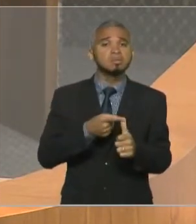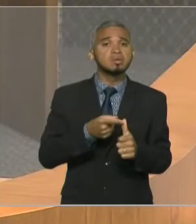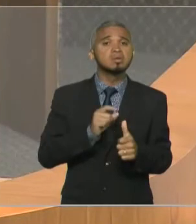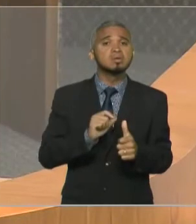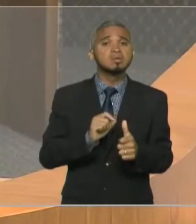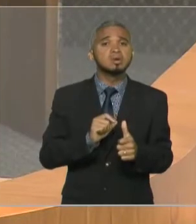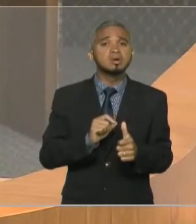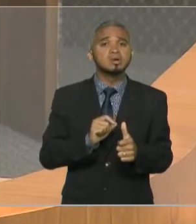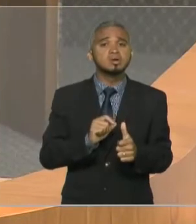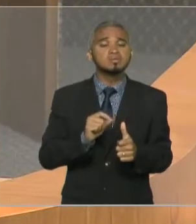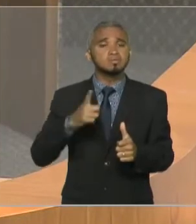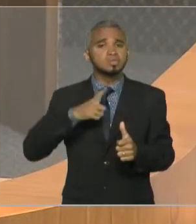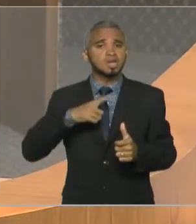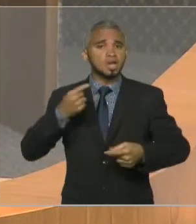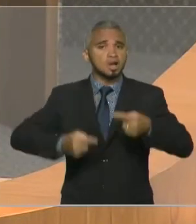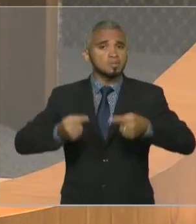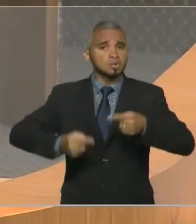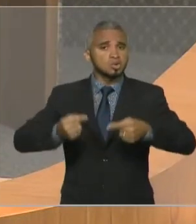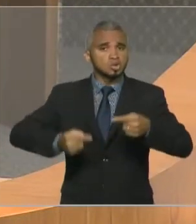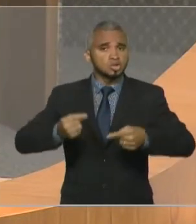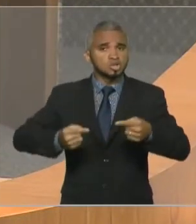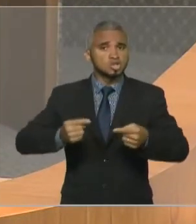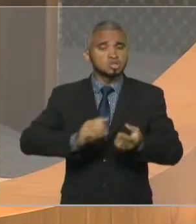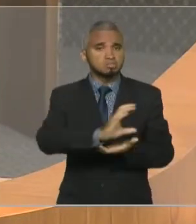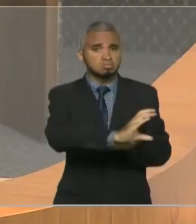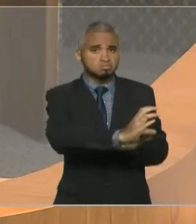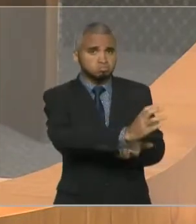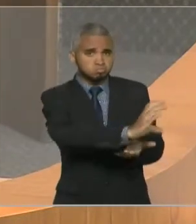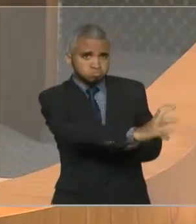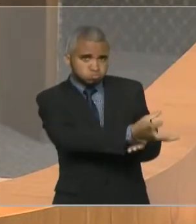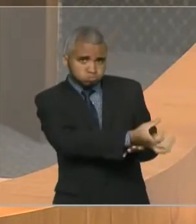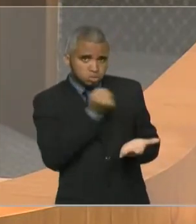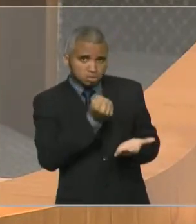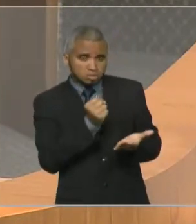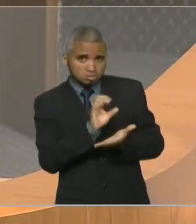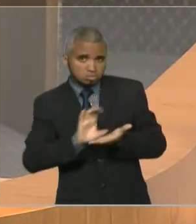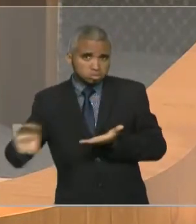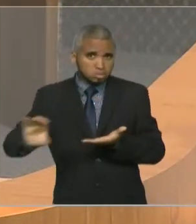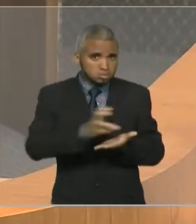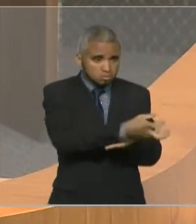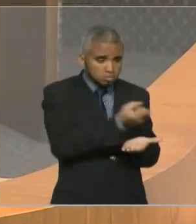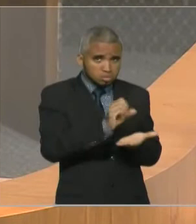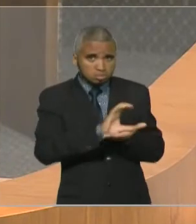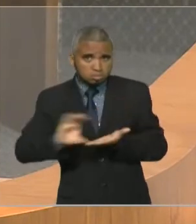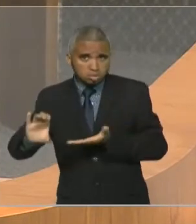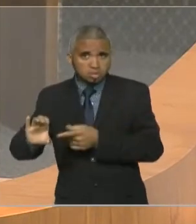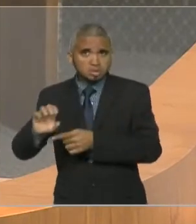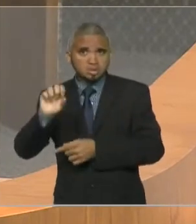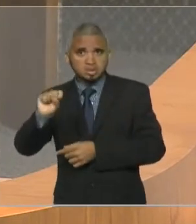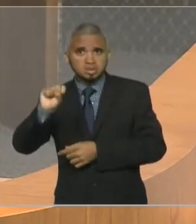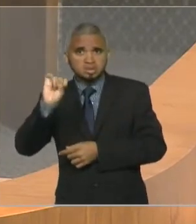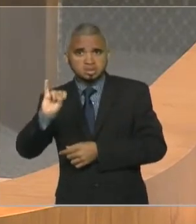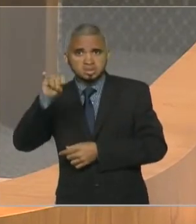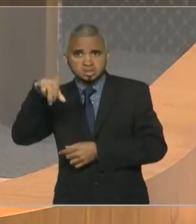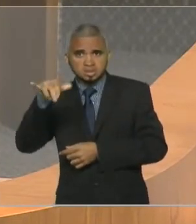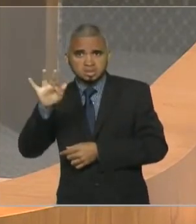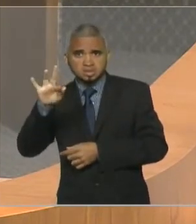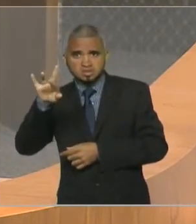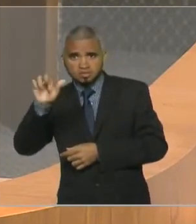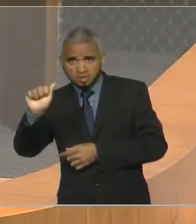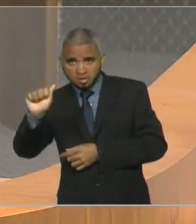a política de remanejamento de recursos orçamentários do FEPA para a Secretaria de Infraestrutura. Depois, o porquê